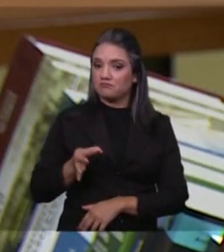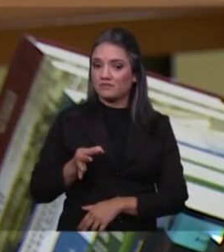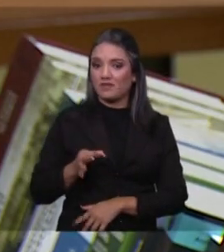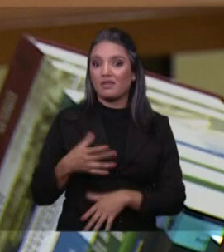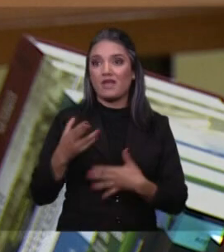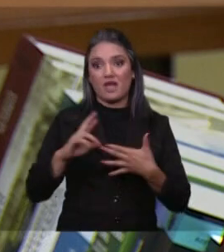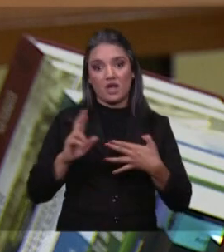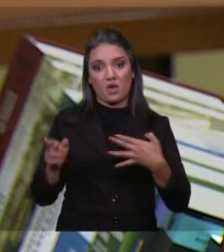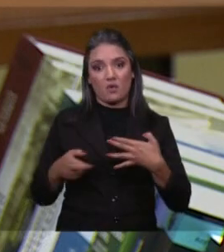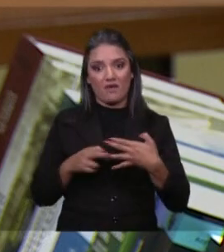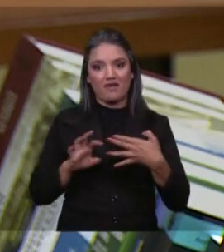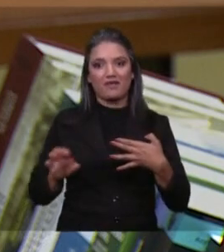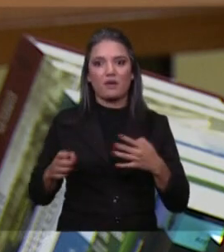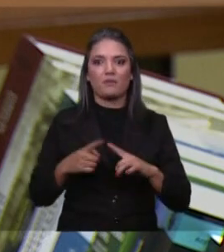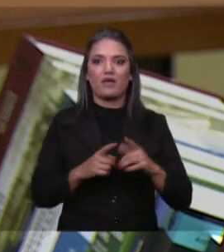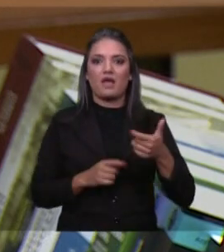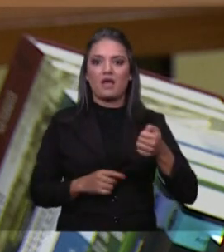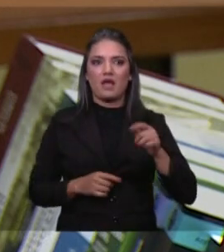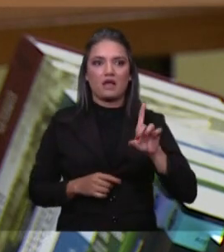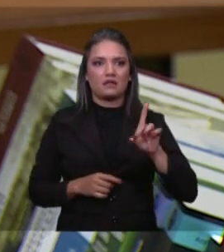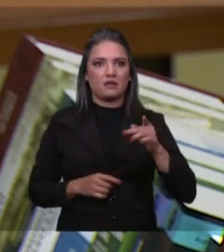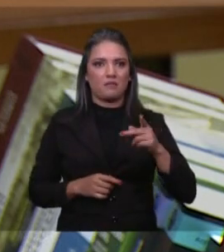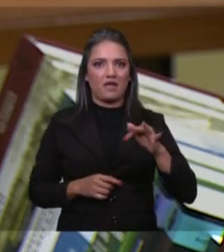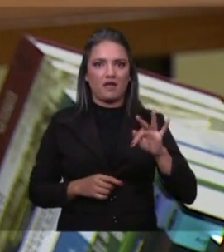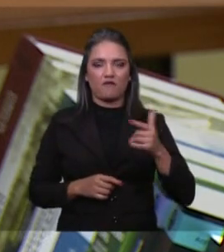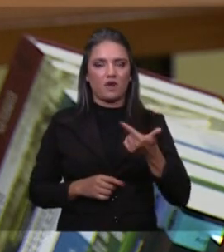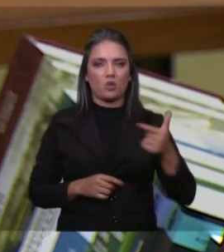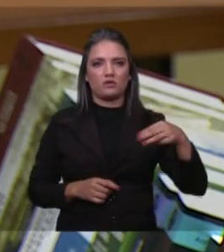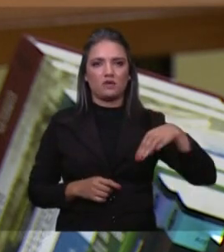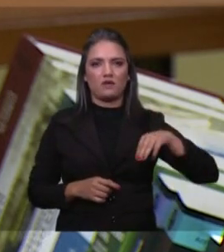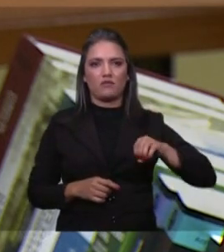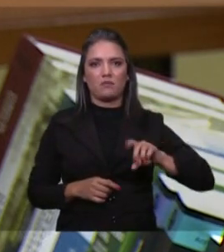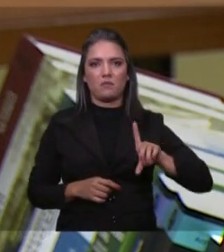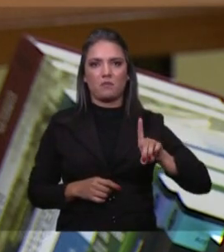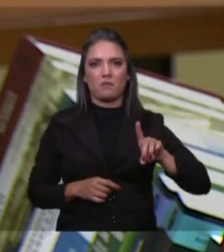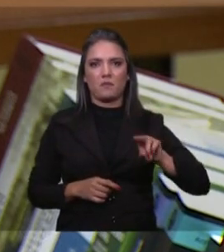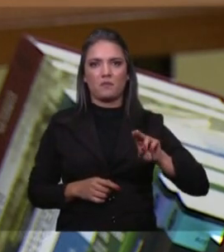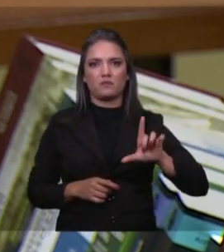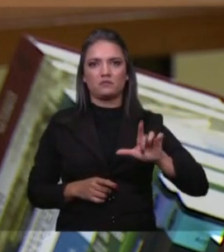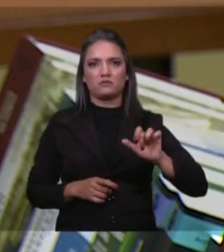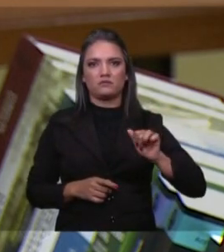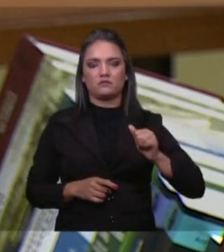RE, porque na DPF não houve modulação.